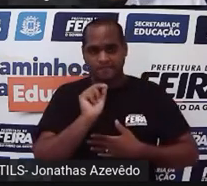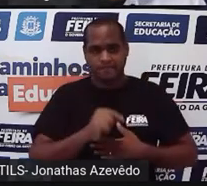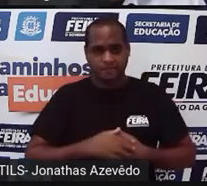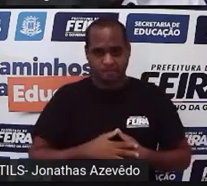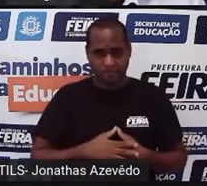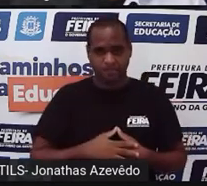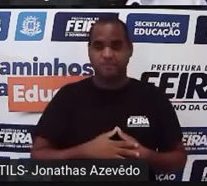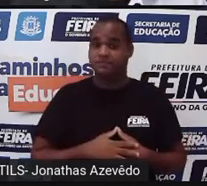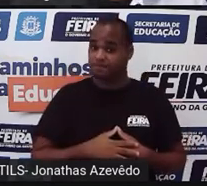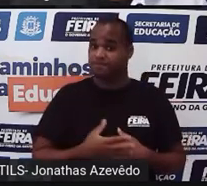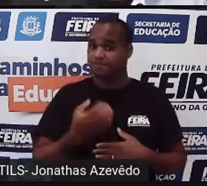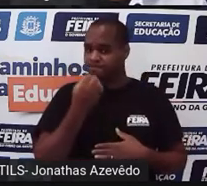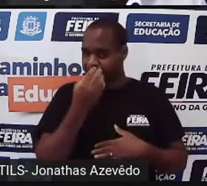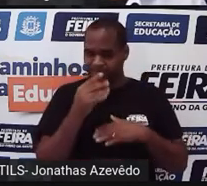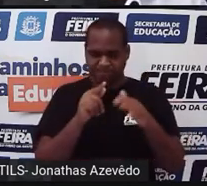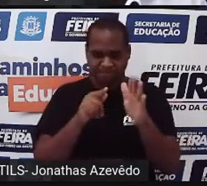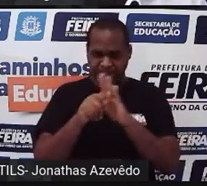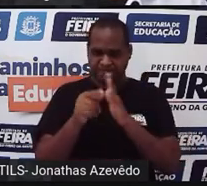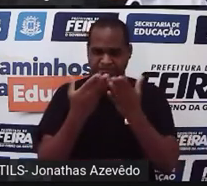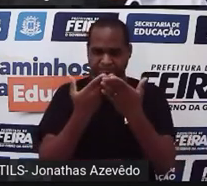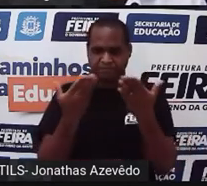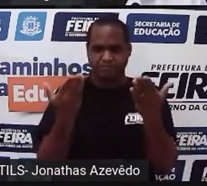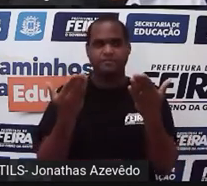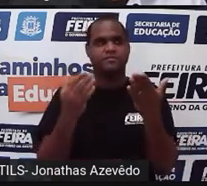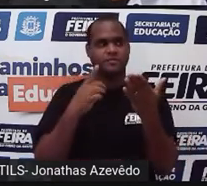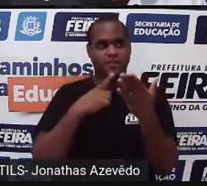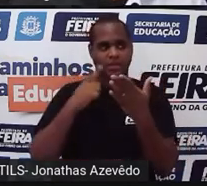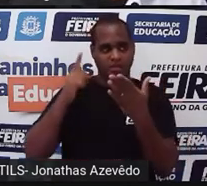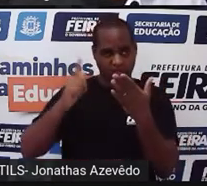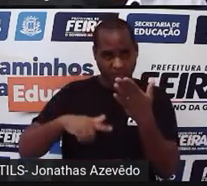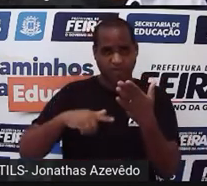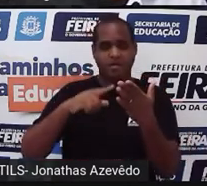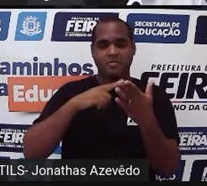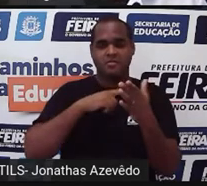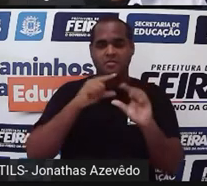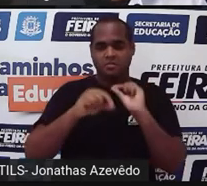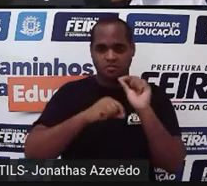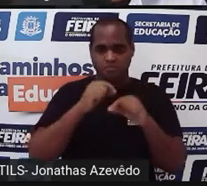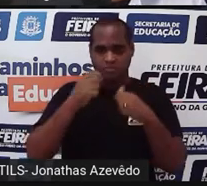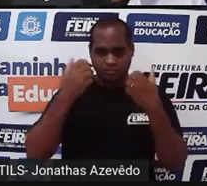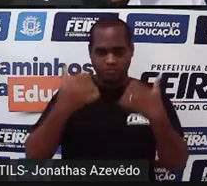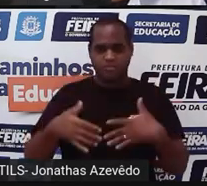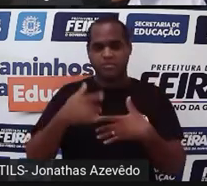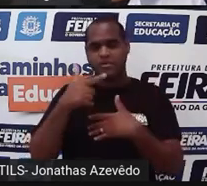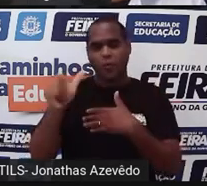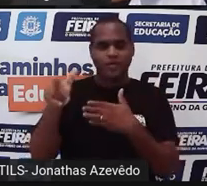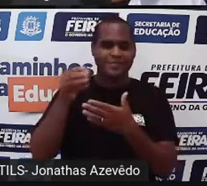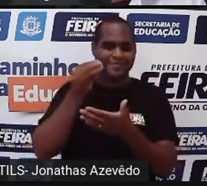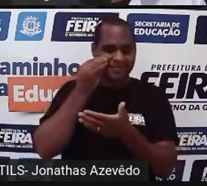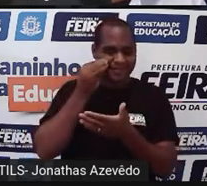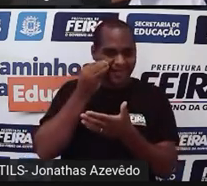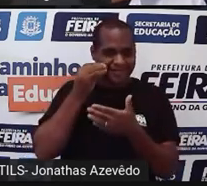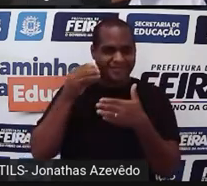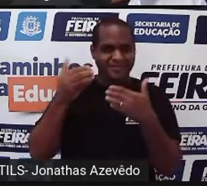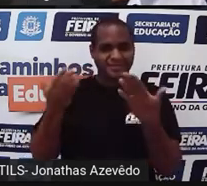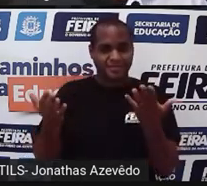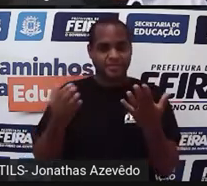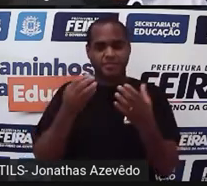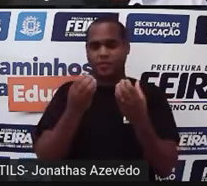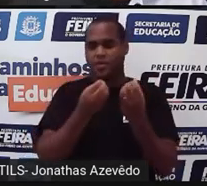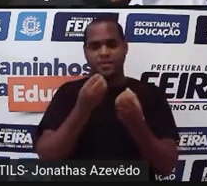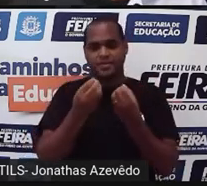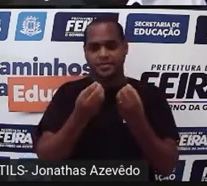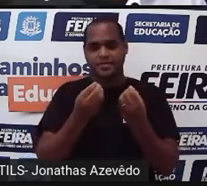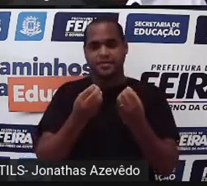Bom, deixa eu te perguntar agora, de novo, depois de todos esses testezinhos que a gente fez aqui,